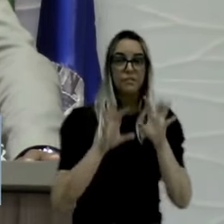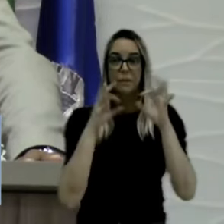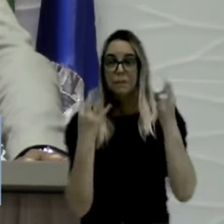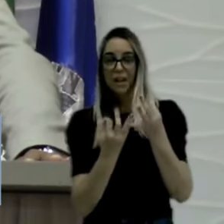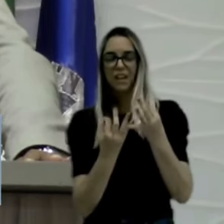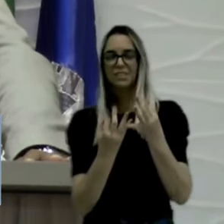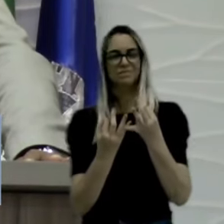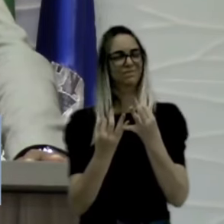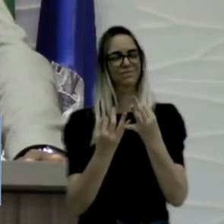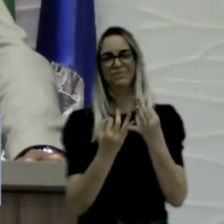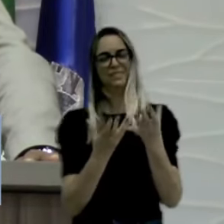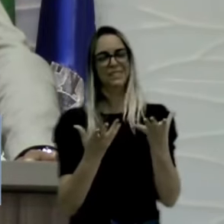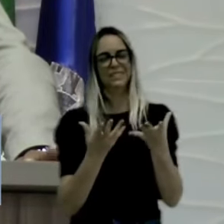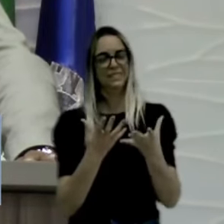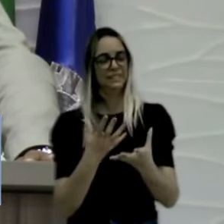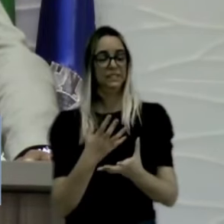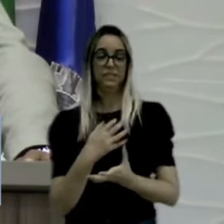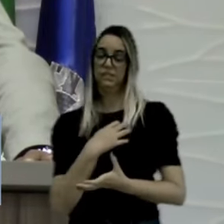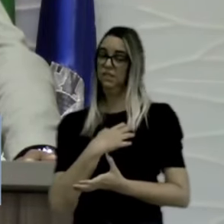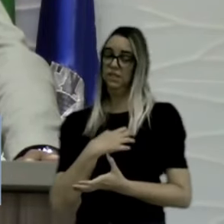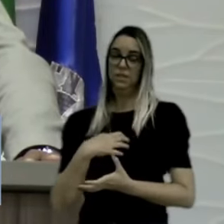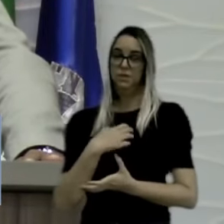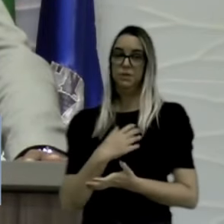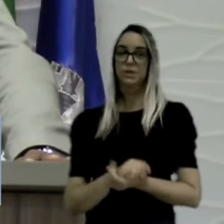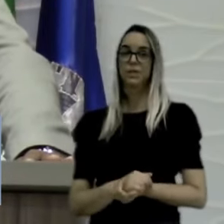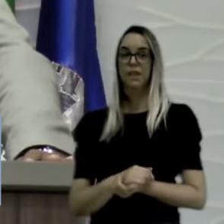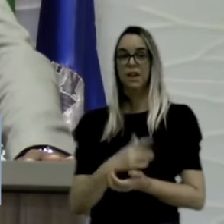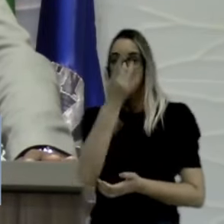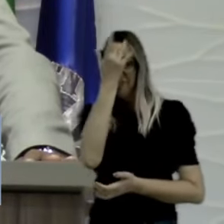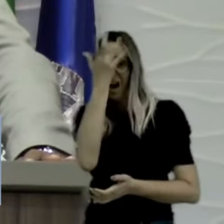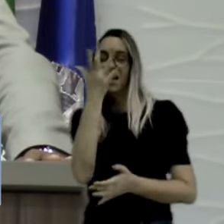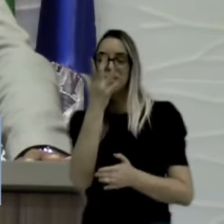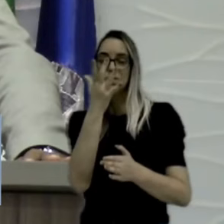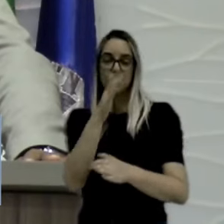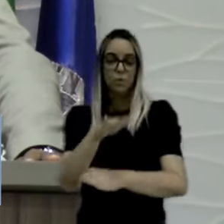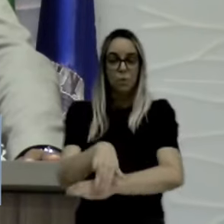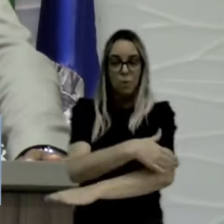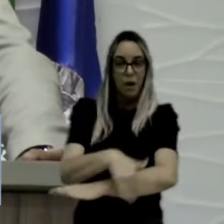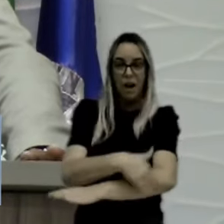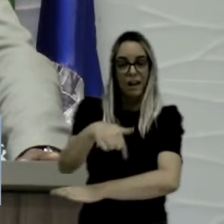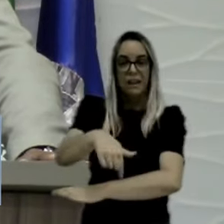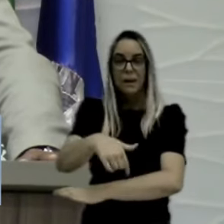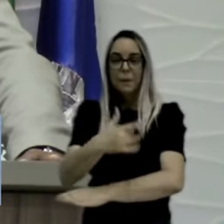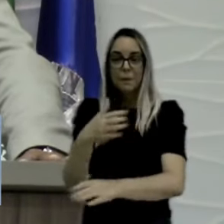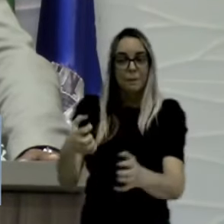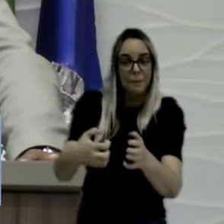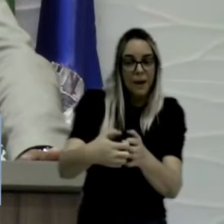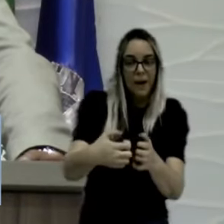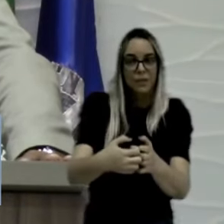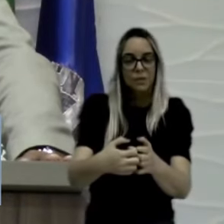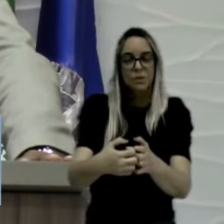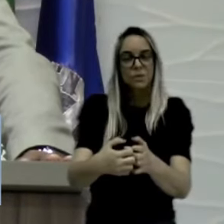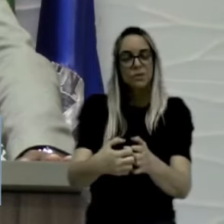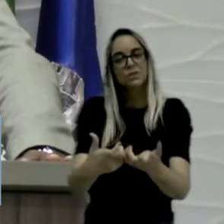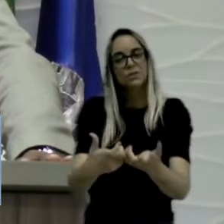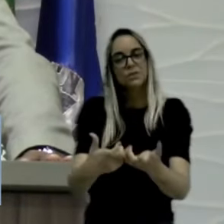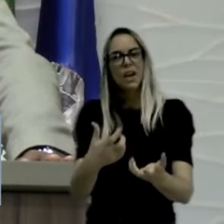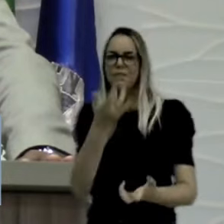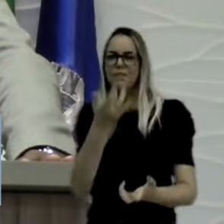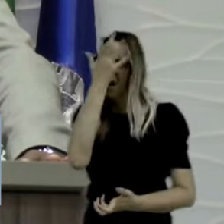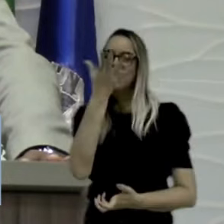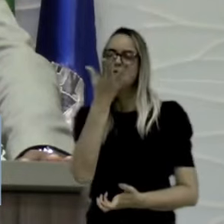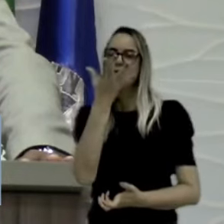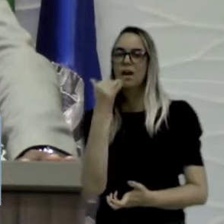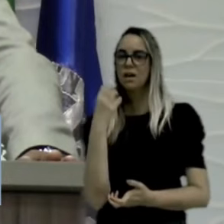mora ali. Sempre na cidade é fácil, né? Ajeitar. Mexe com a mente do povo, né? Que vê aquilo ali. Claro, quem é que não quer uma praça